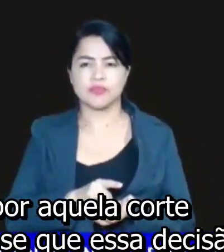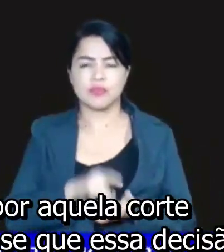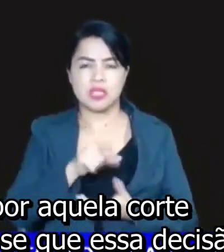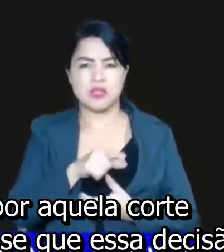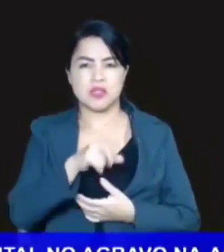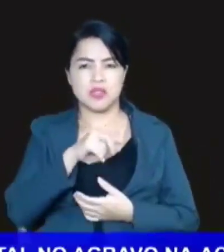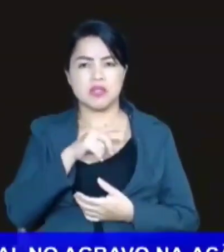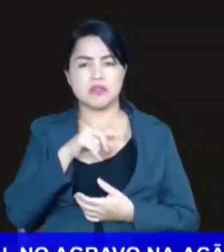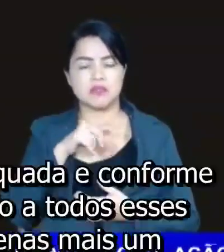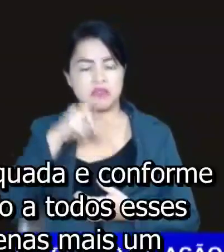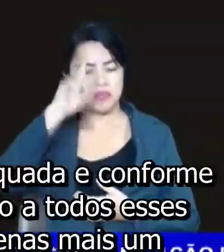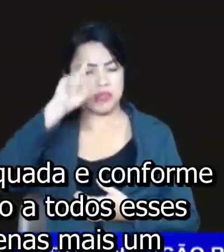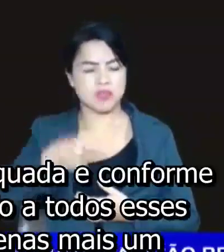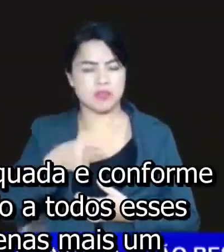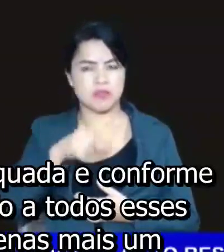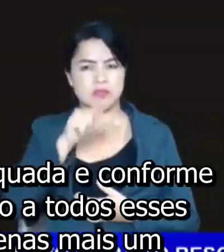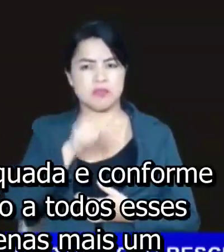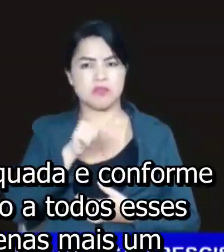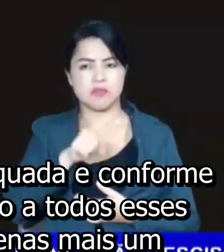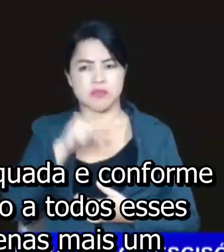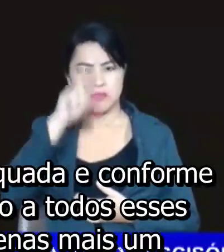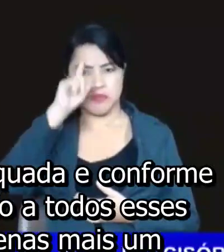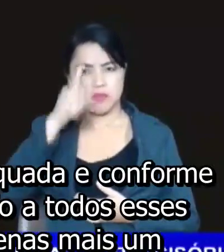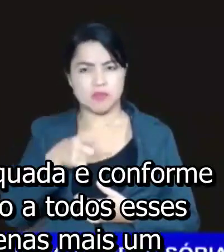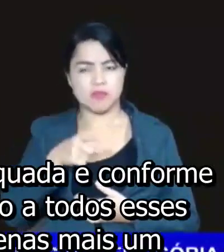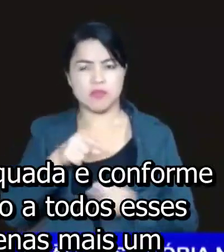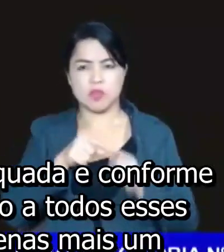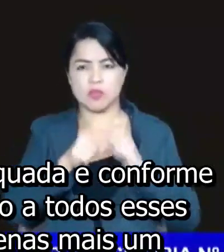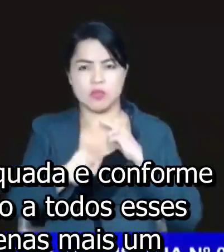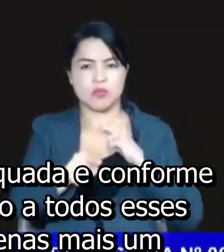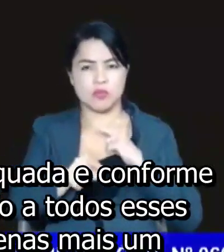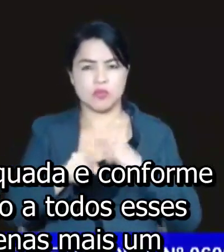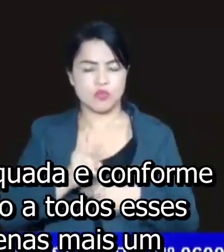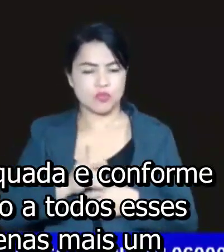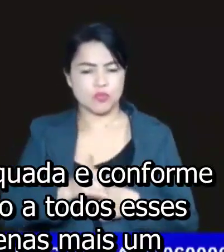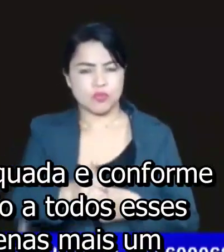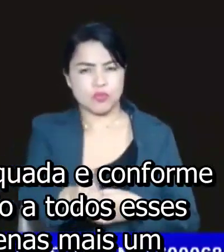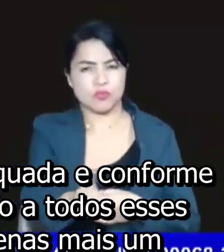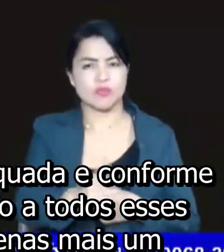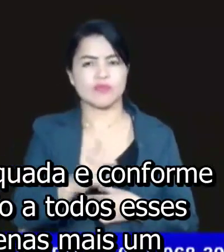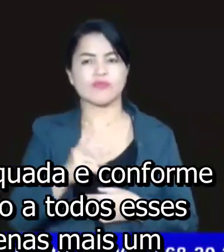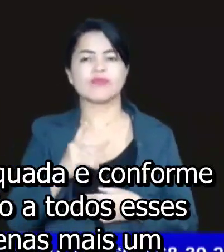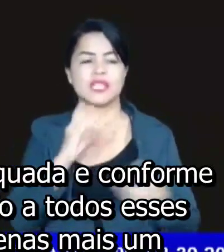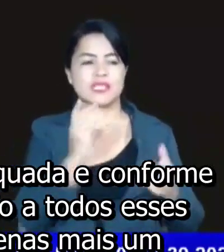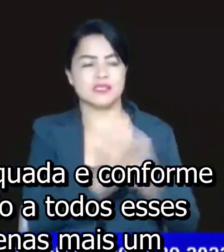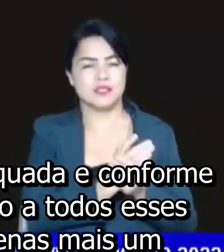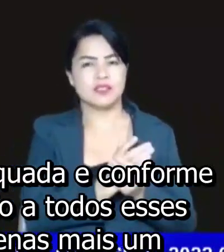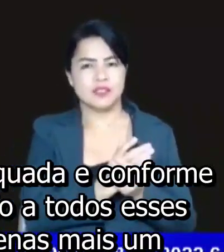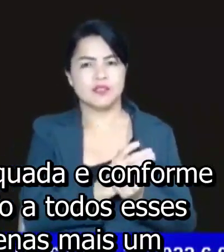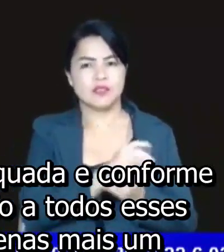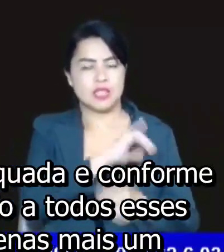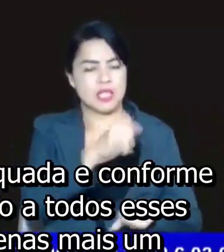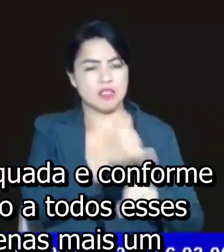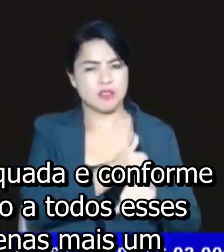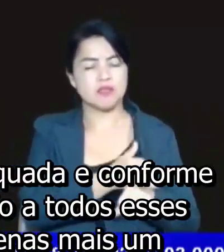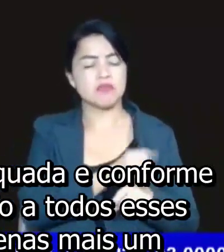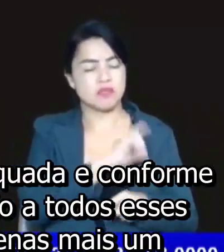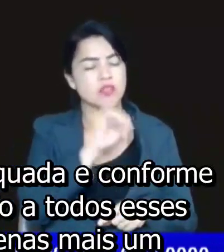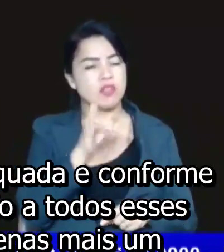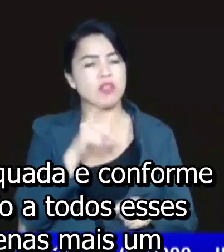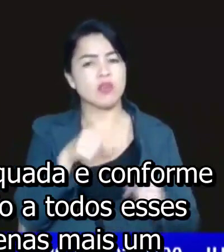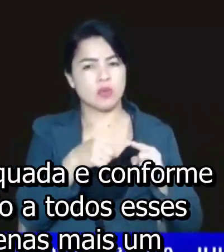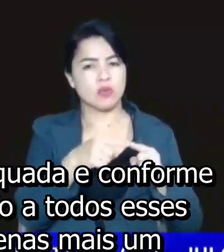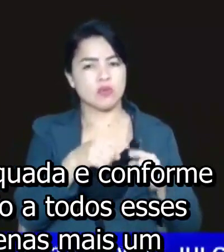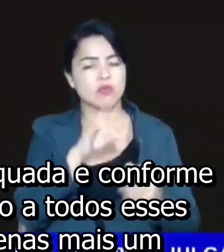essa decisão, a decisão que negou o seguimento à ação rescisória, está adequada e conforme